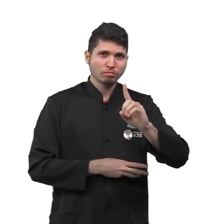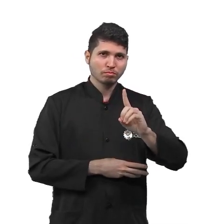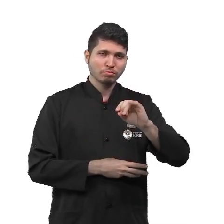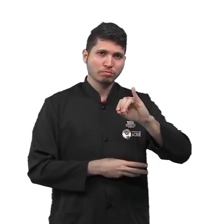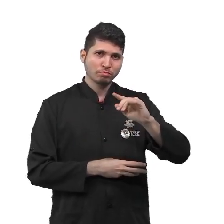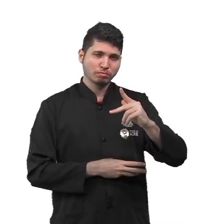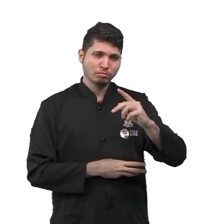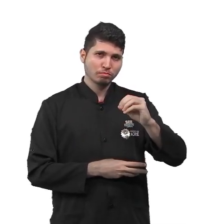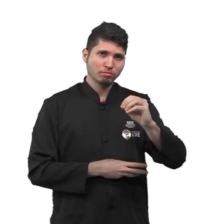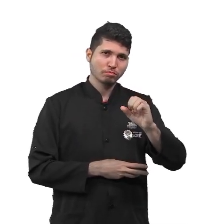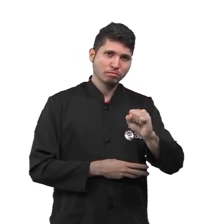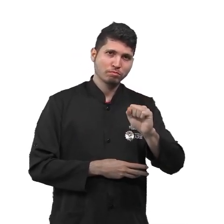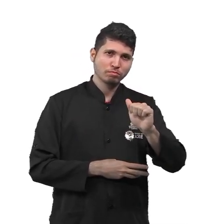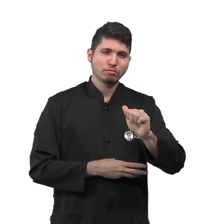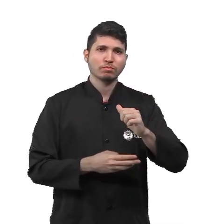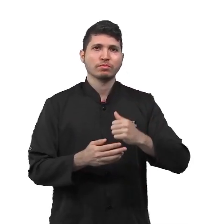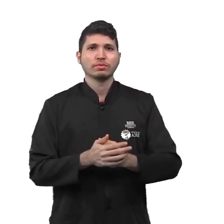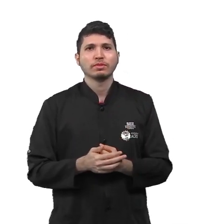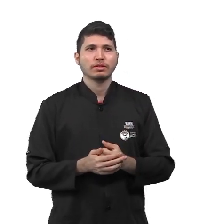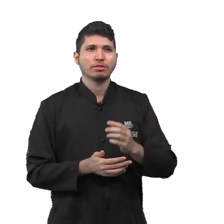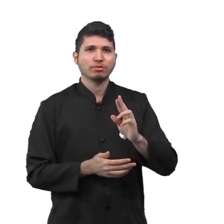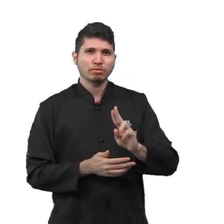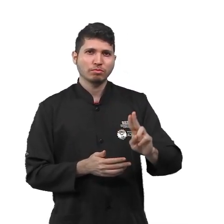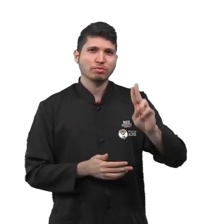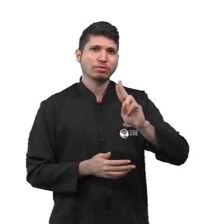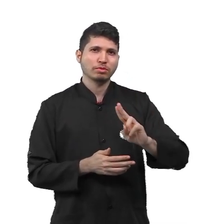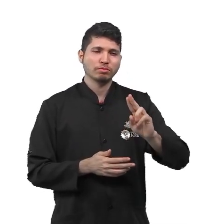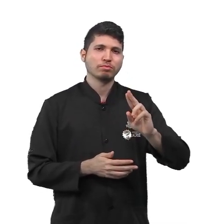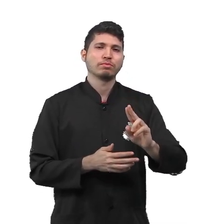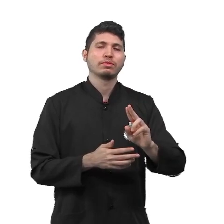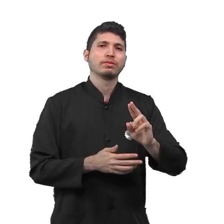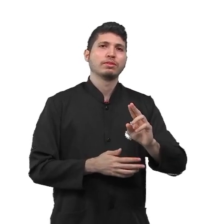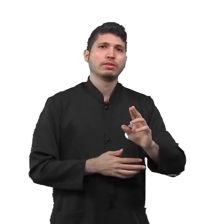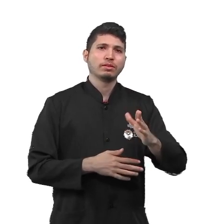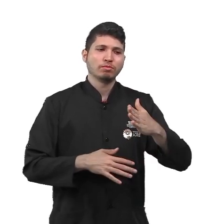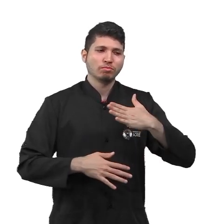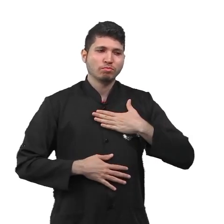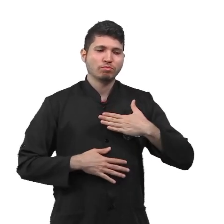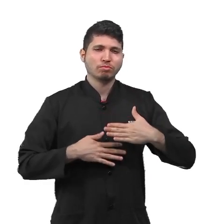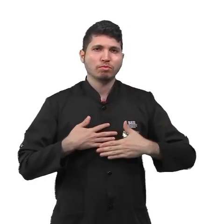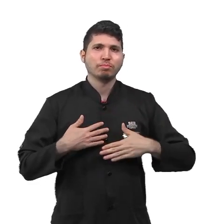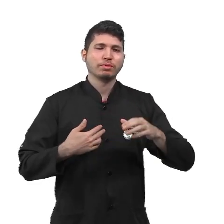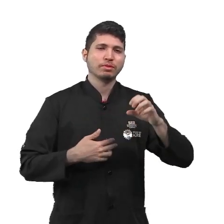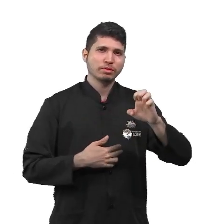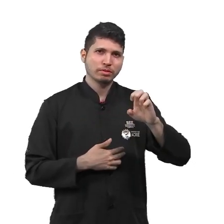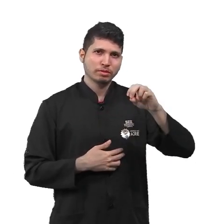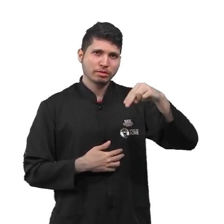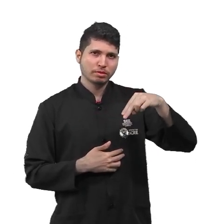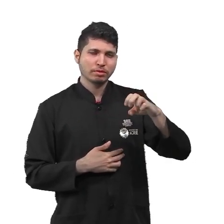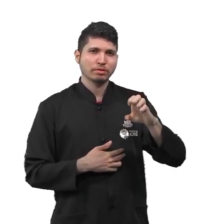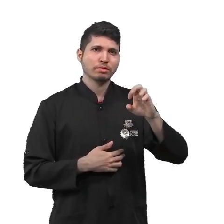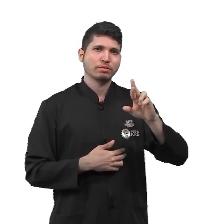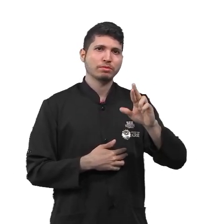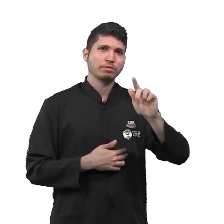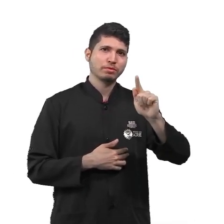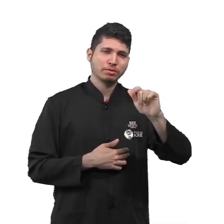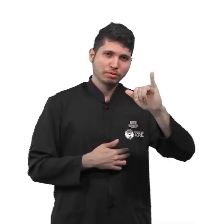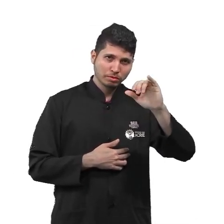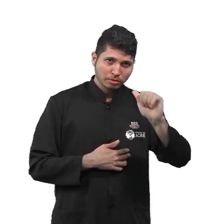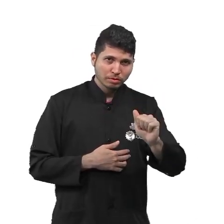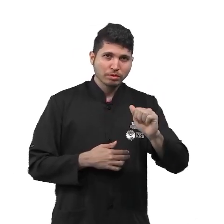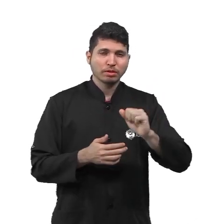um gasto de energia e a gente já tiver queimado ali toda a glicose, todo o açúcar, né, a próxima fonte de energia a